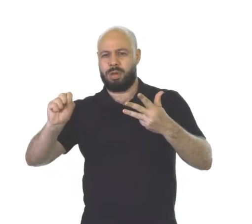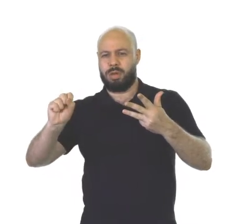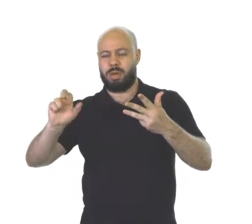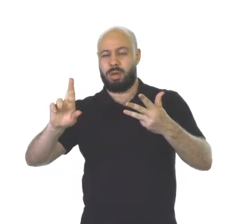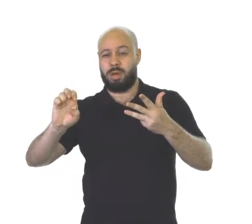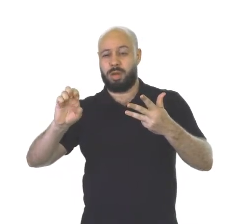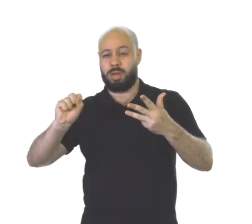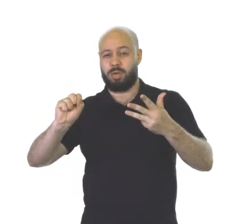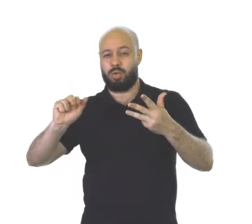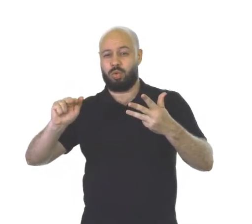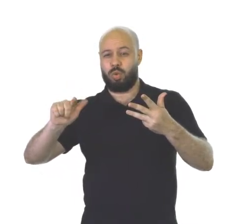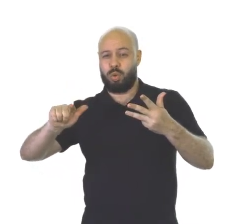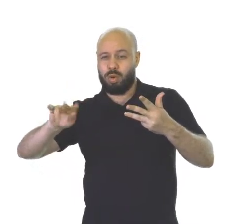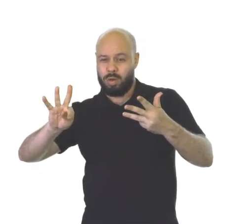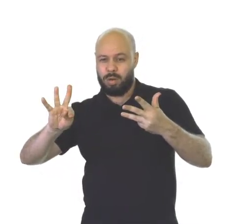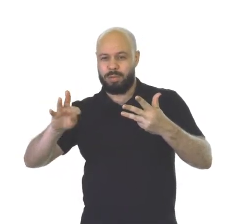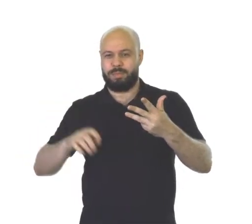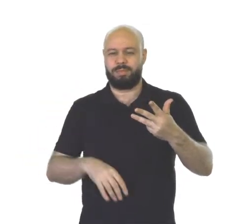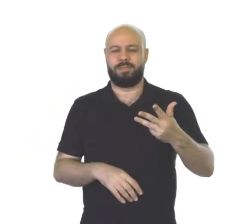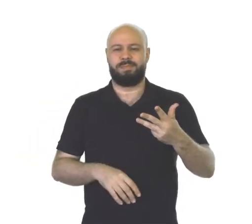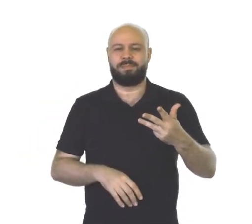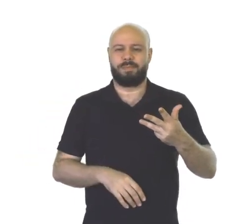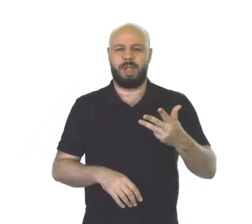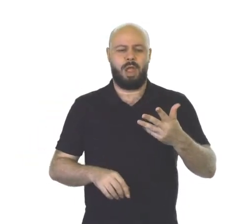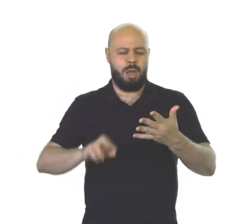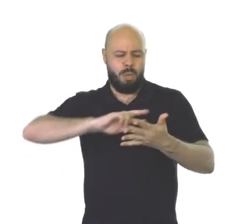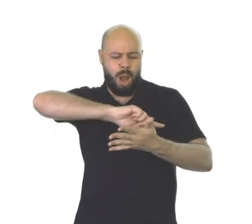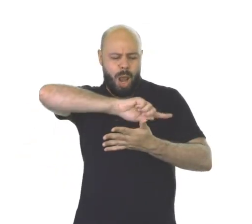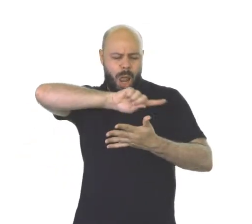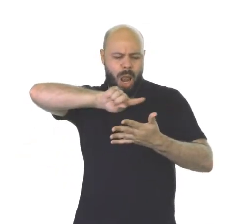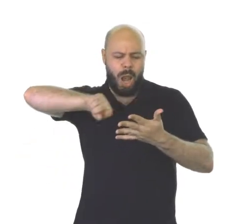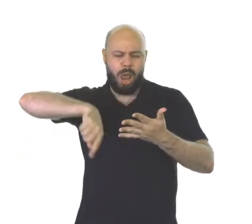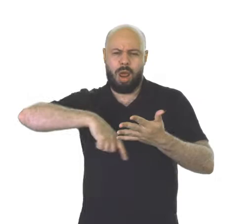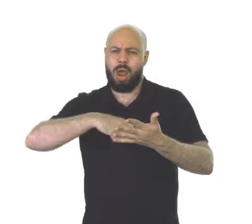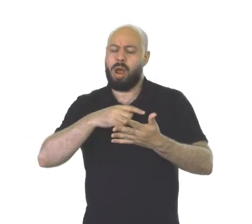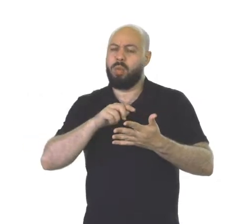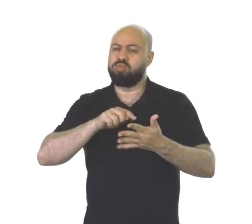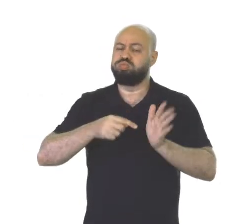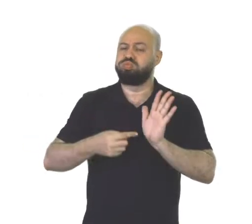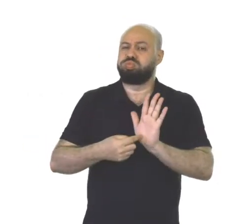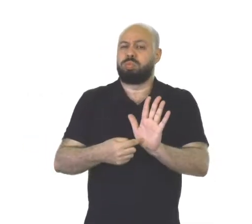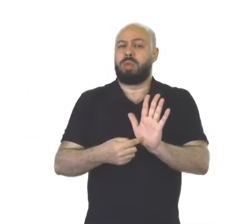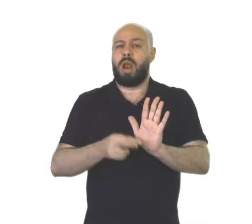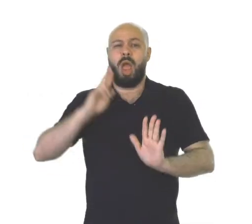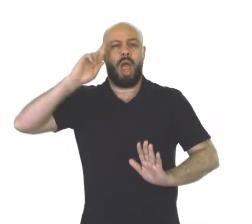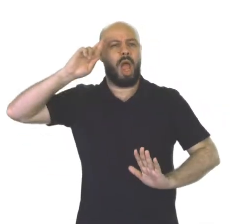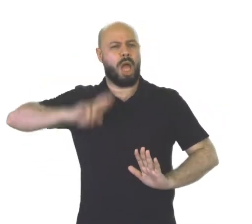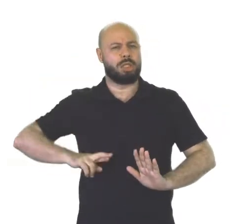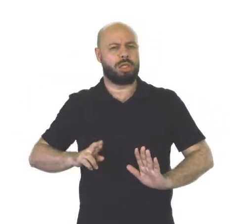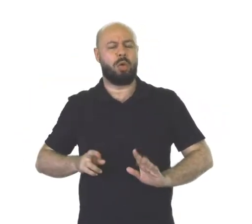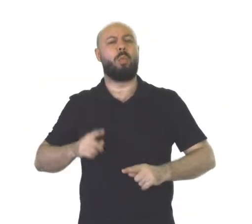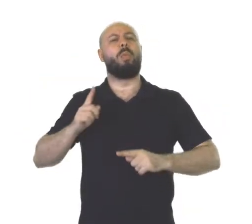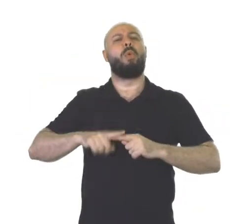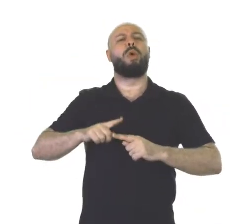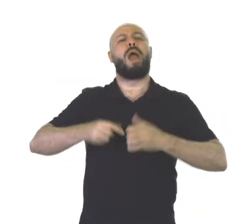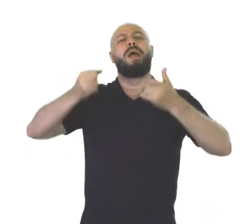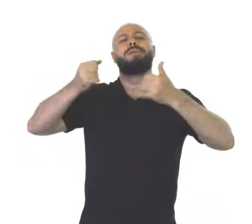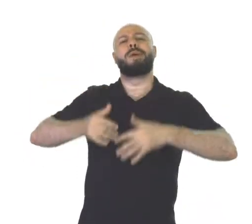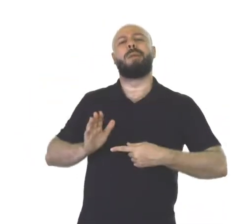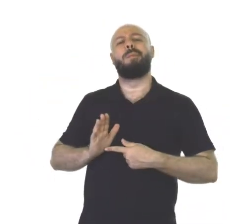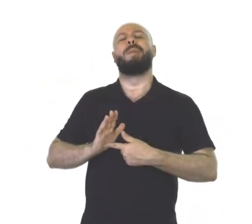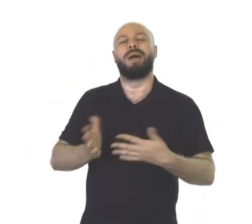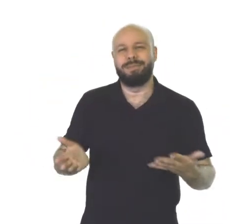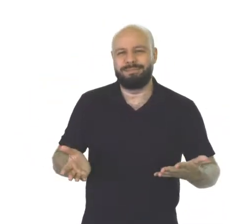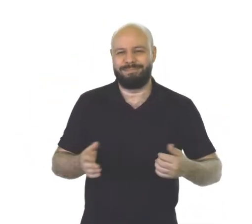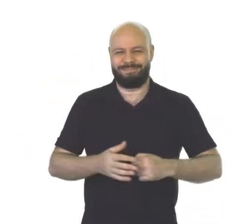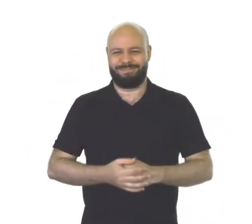Todas essas palavras aí, elas são usadas para expressar uma razão, um motivo, justificar algo,